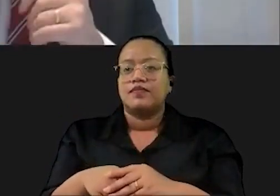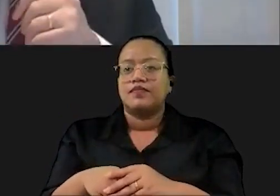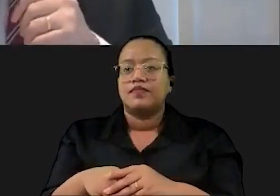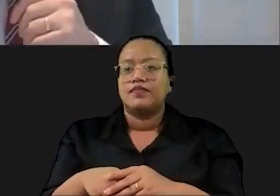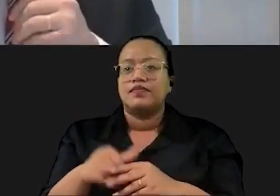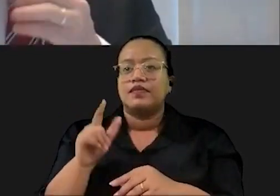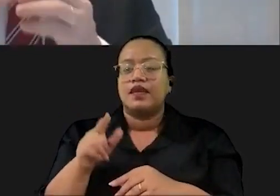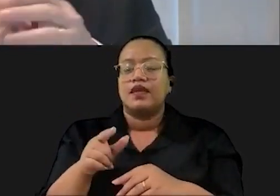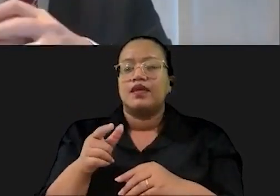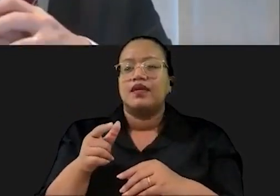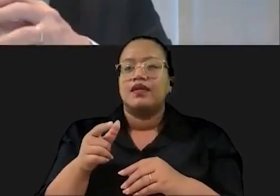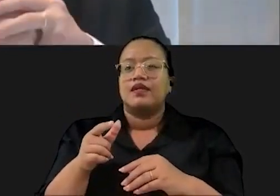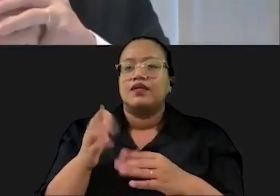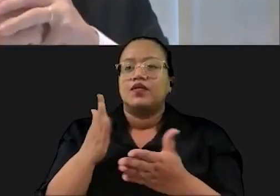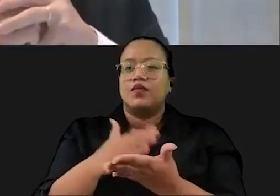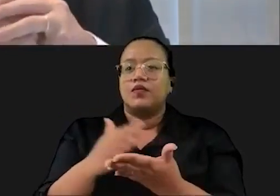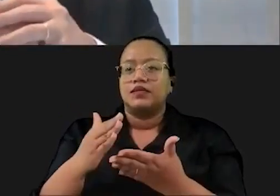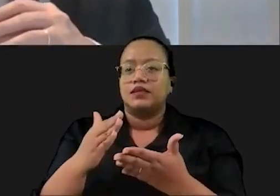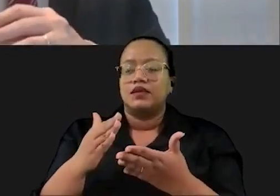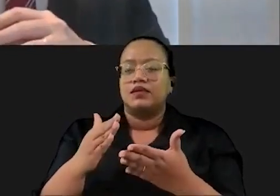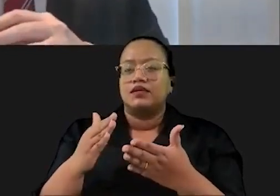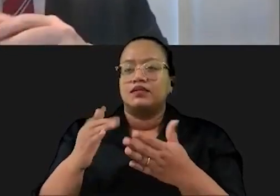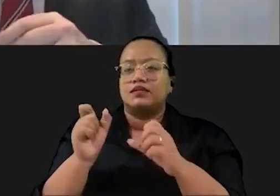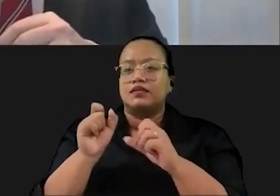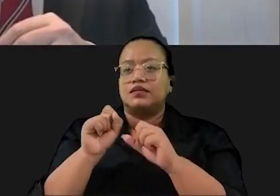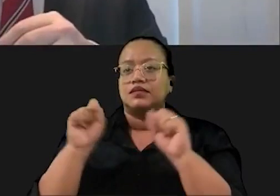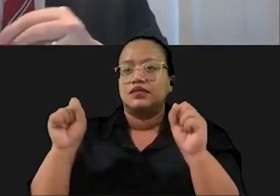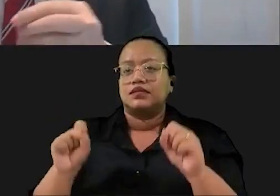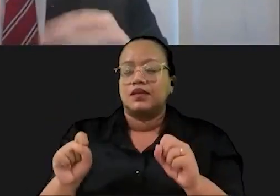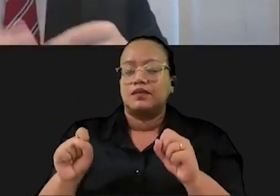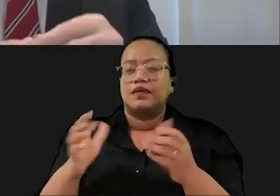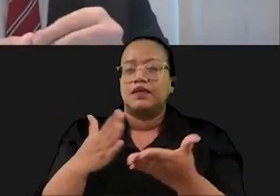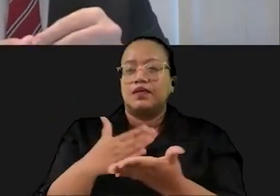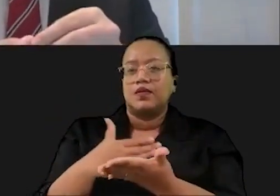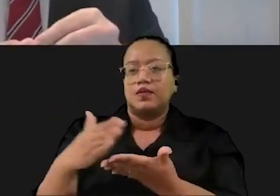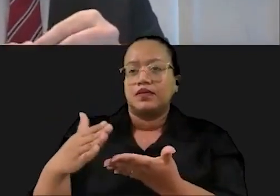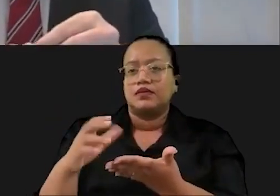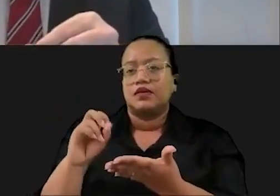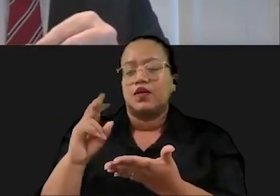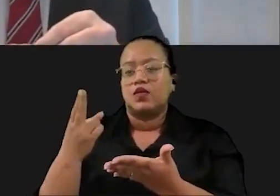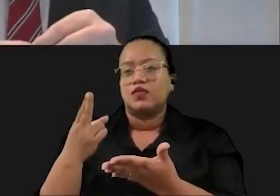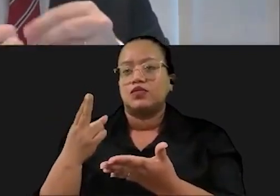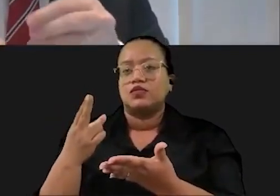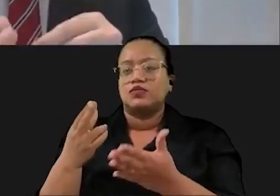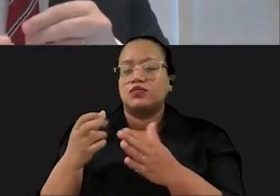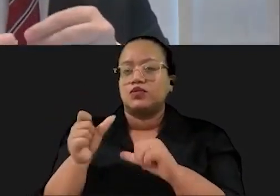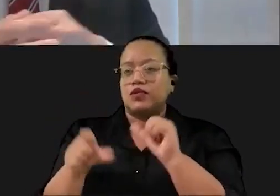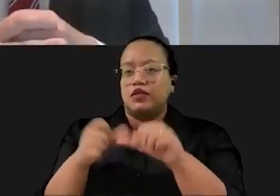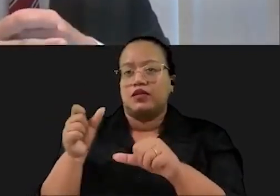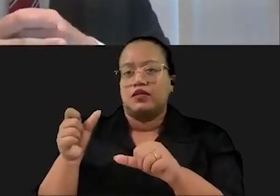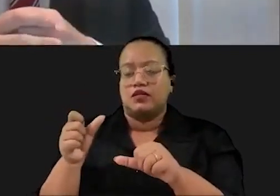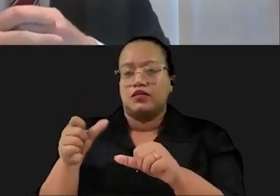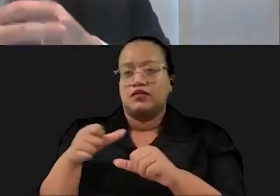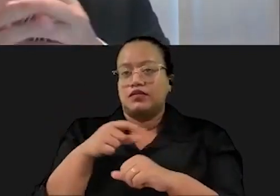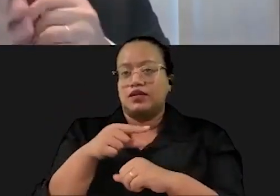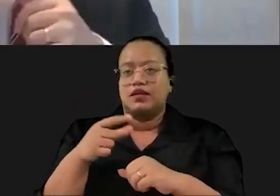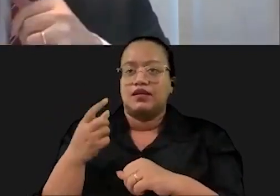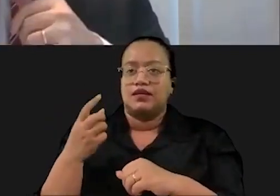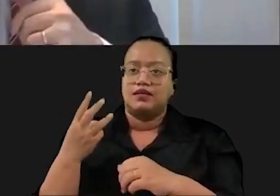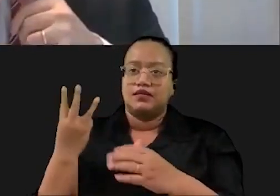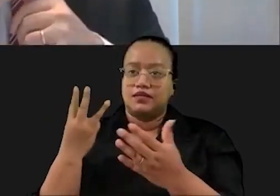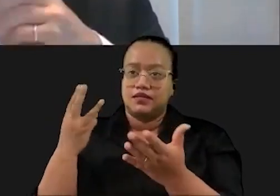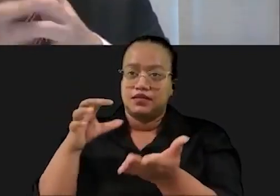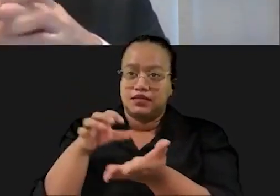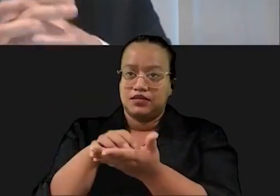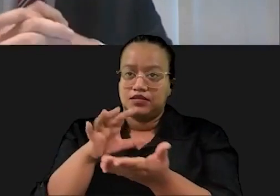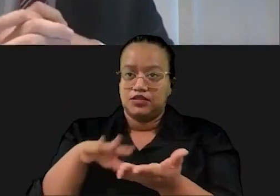o PJE aqui na terceira região, ele veio substituir o CIGEF, que era um sistema operacional, a